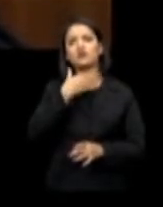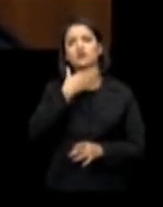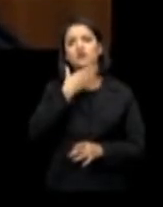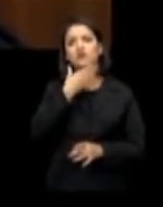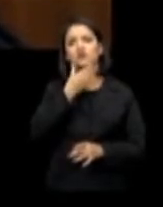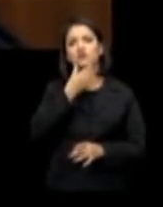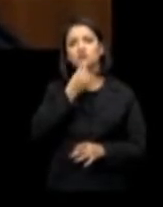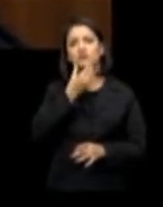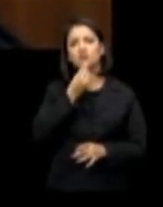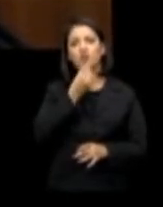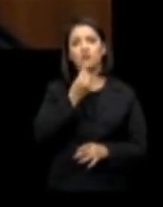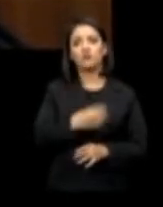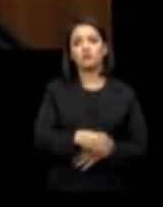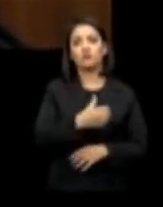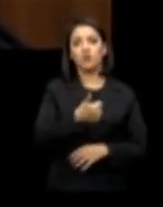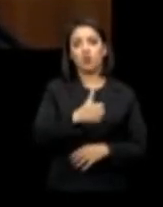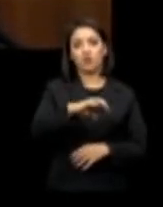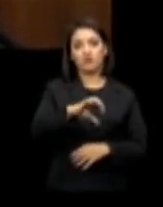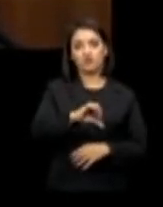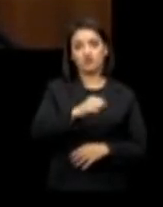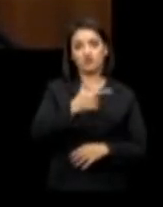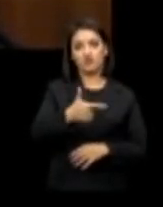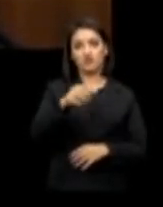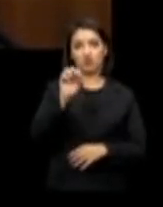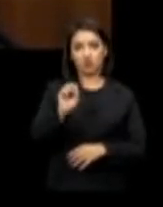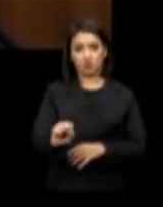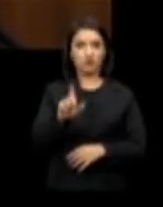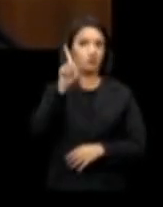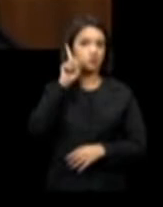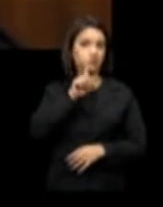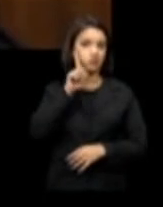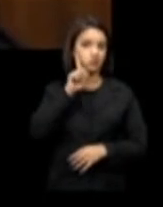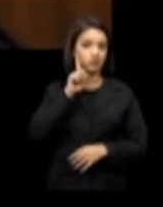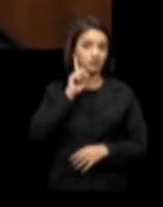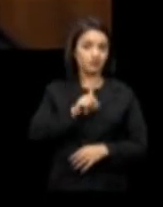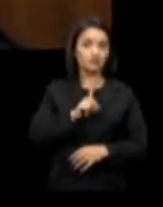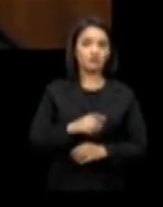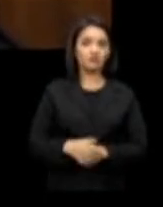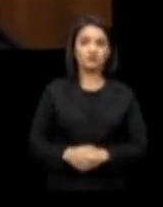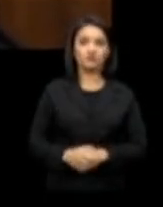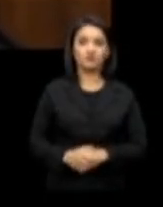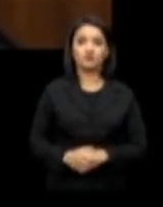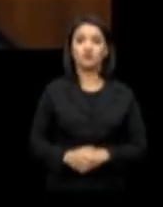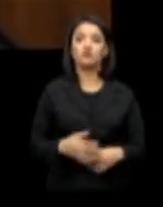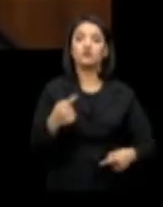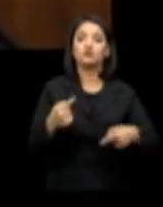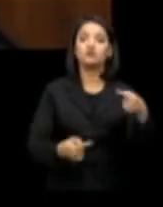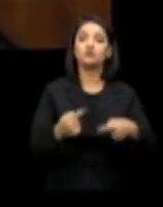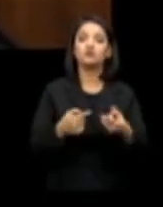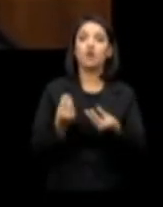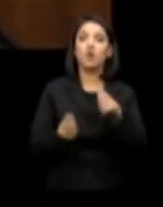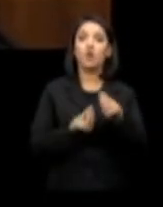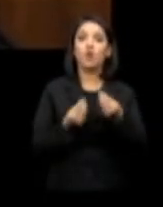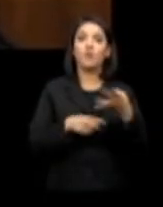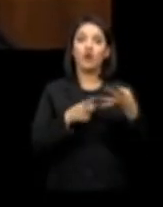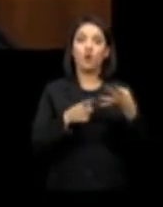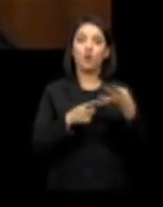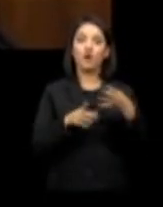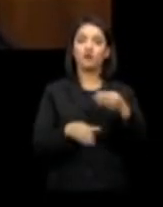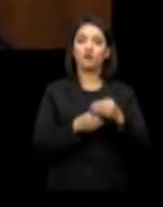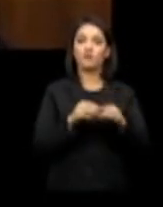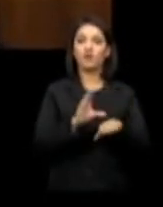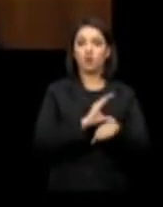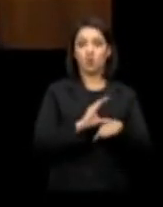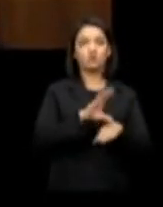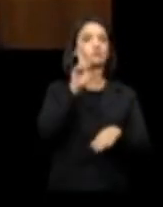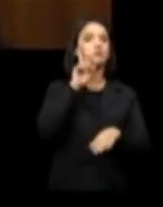1928, no caso United States versus Olmsted, em que se discutia como a quarta emenda à Constituição